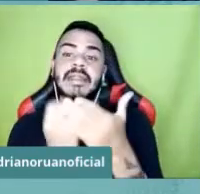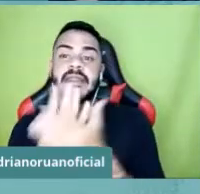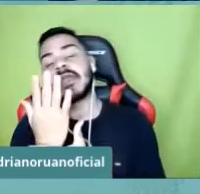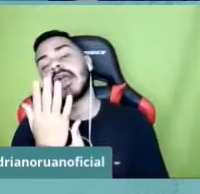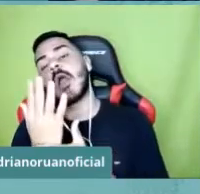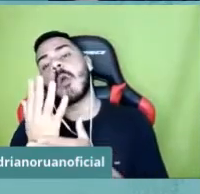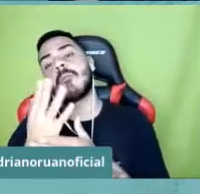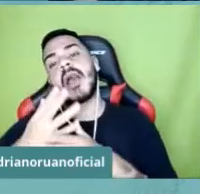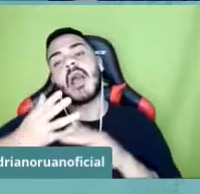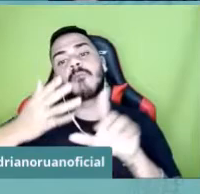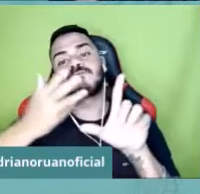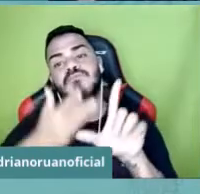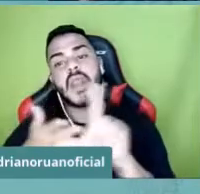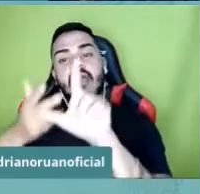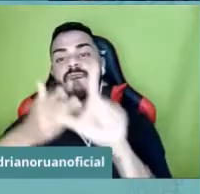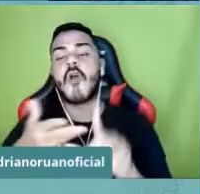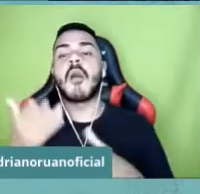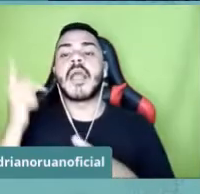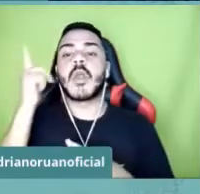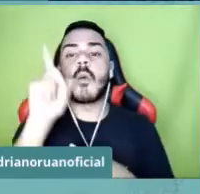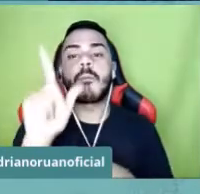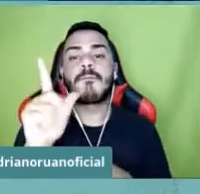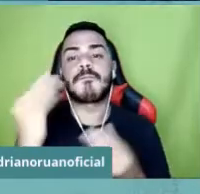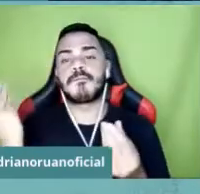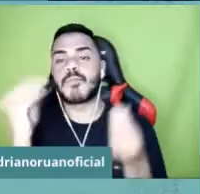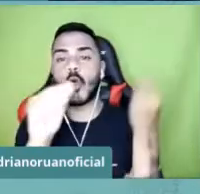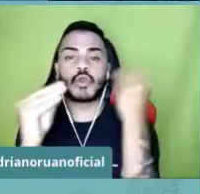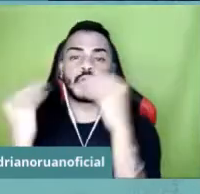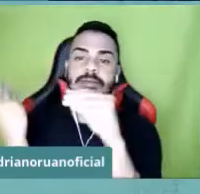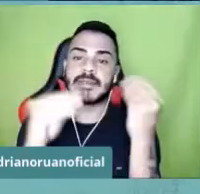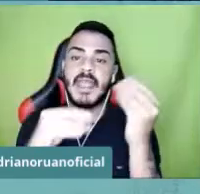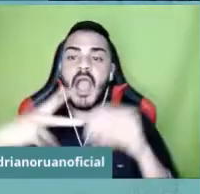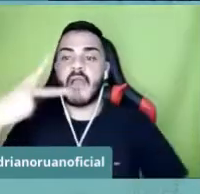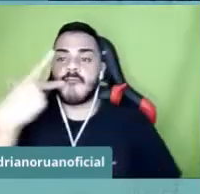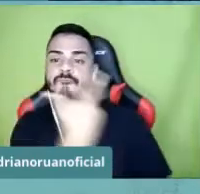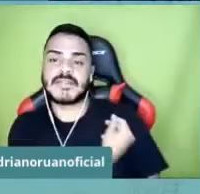e começa-se a produzir, então, essas vacinas.